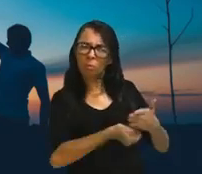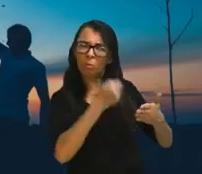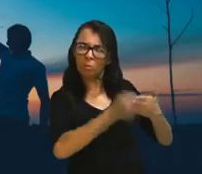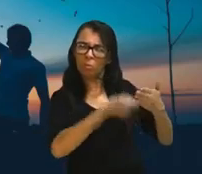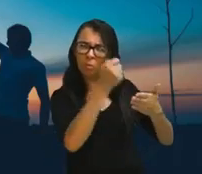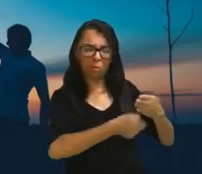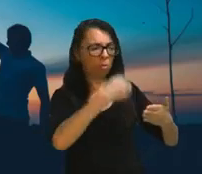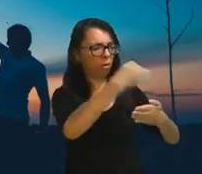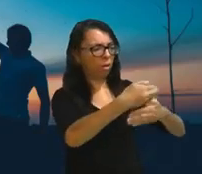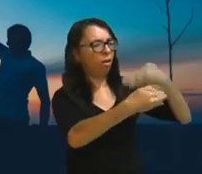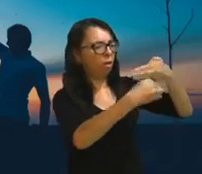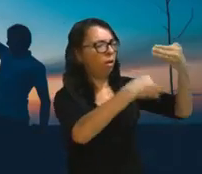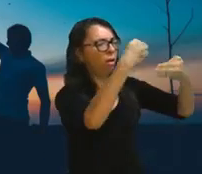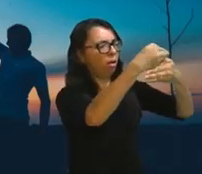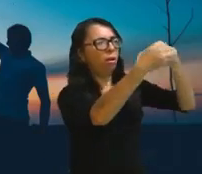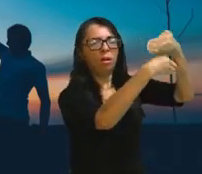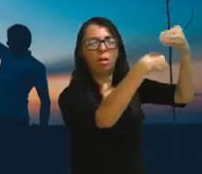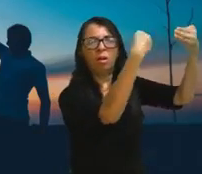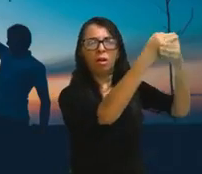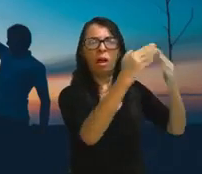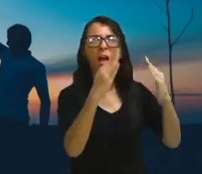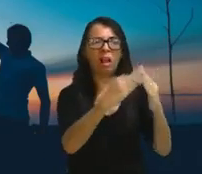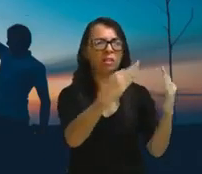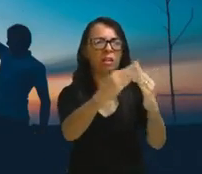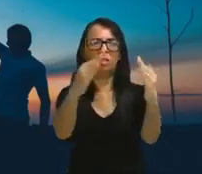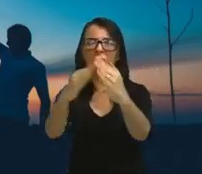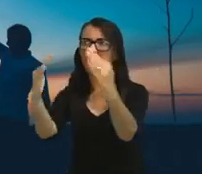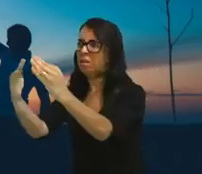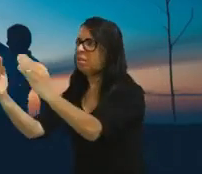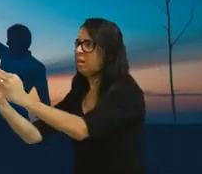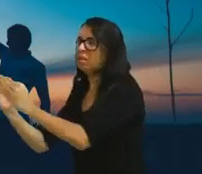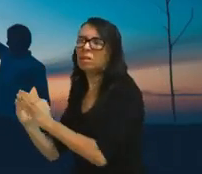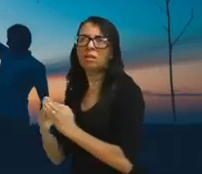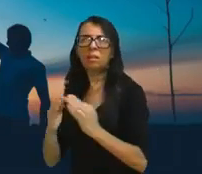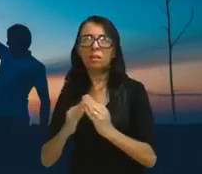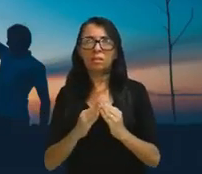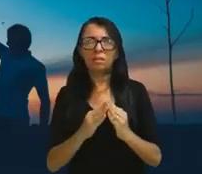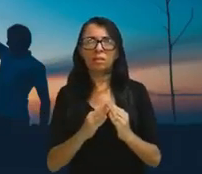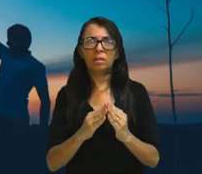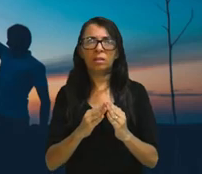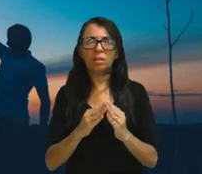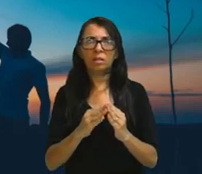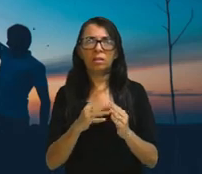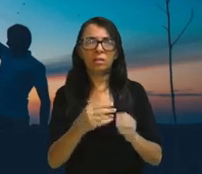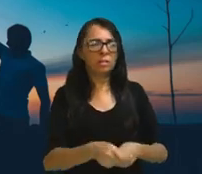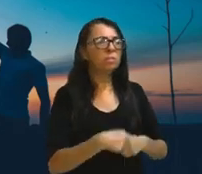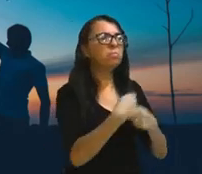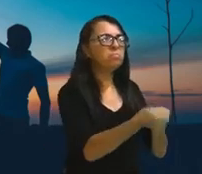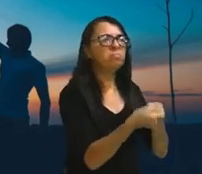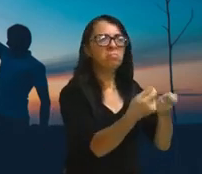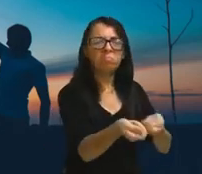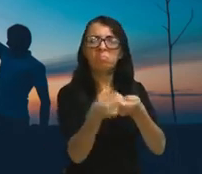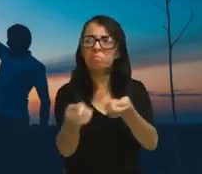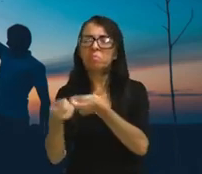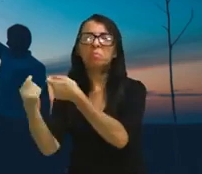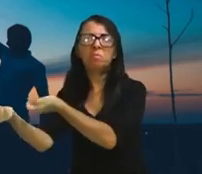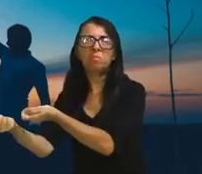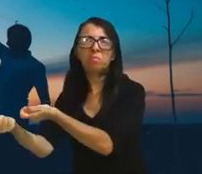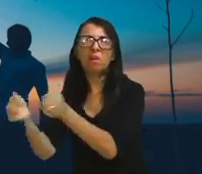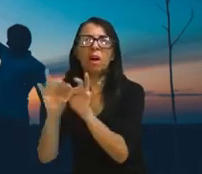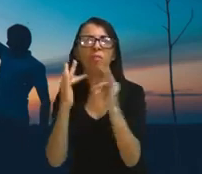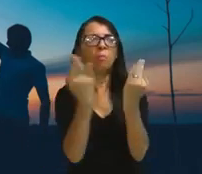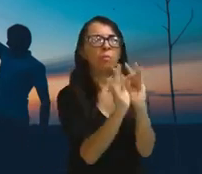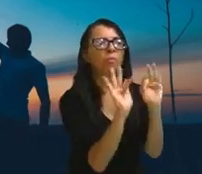comprando financiada, outras compram à vista, mas eu quero saber se verdadeiramente a